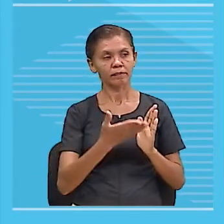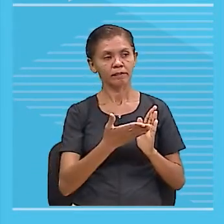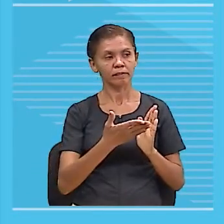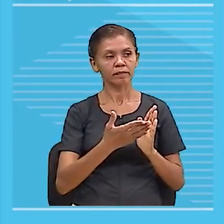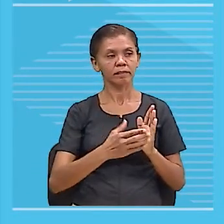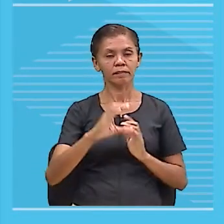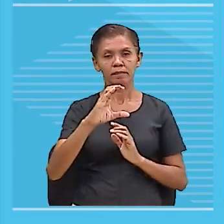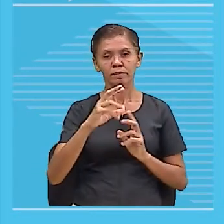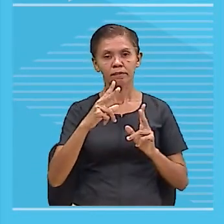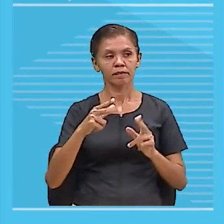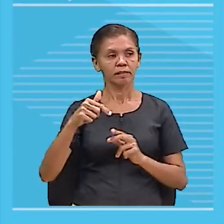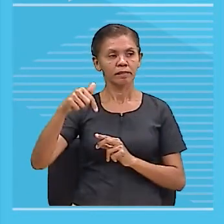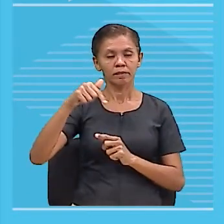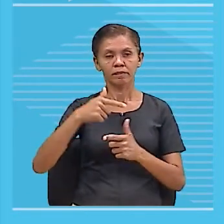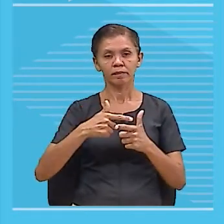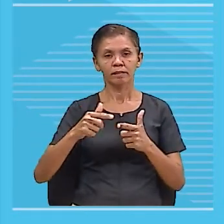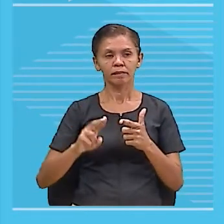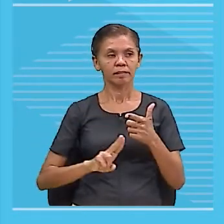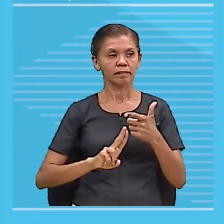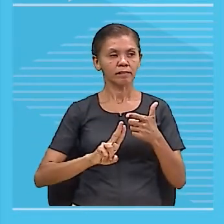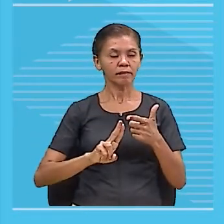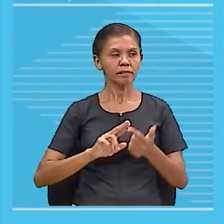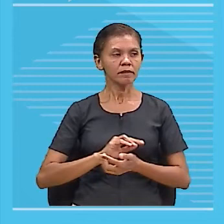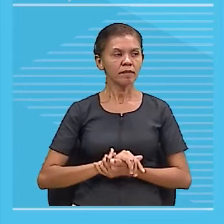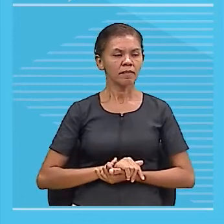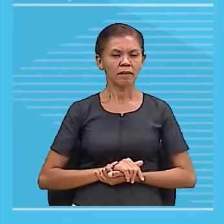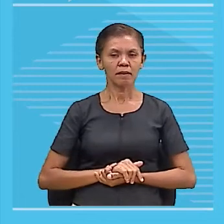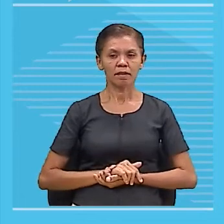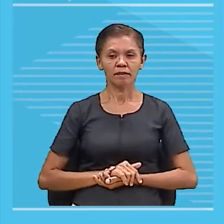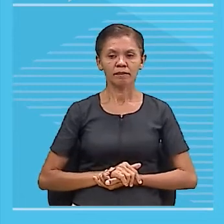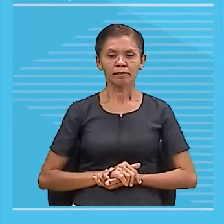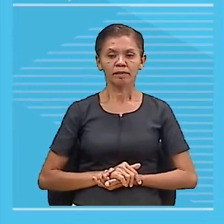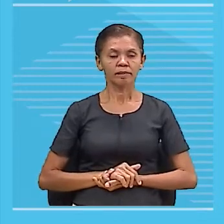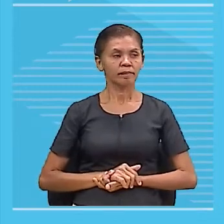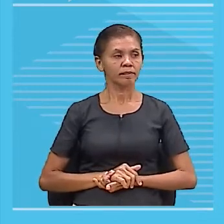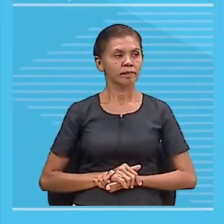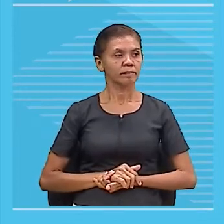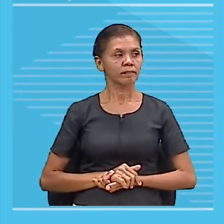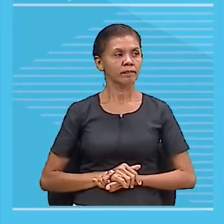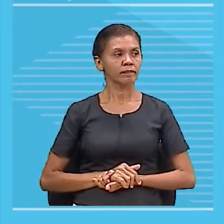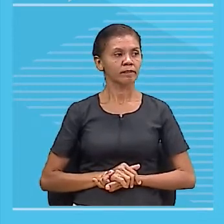usar. Ok? Então vamos substituir